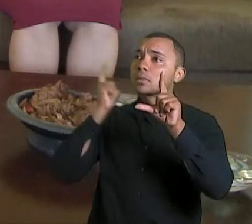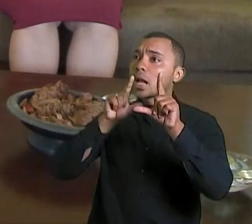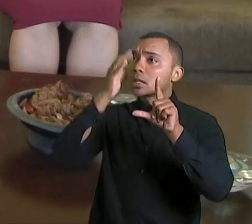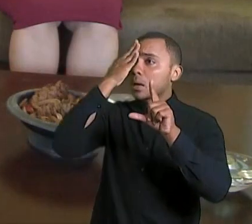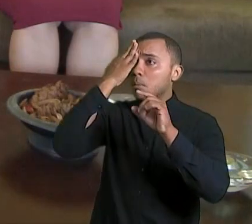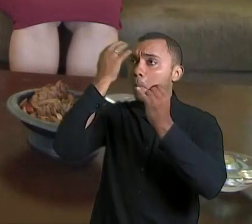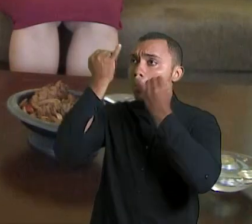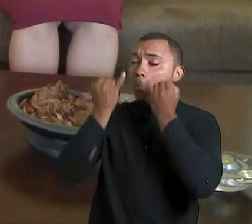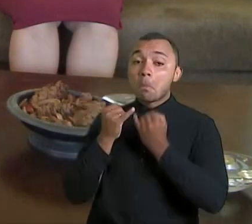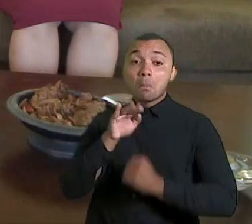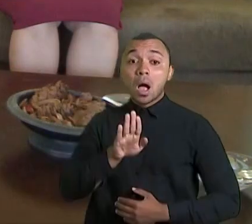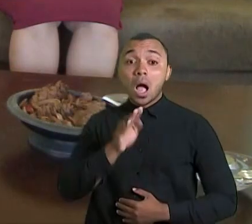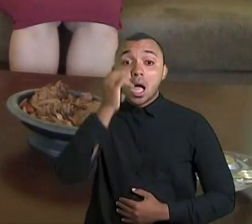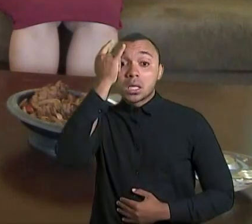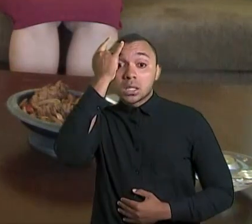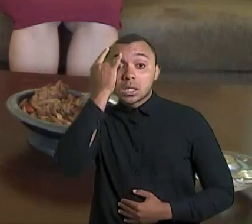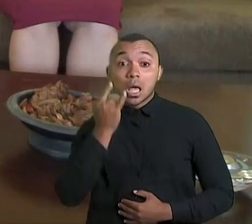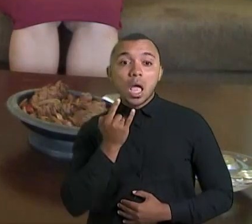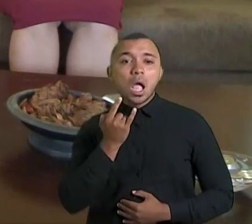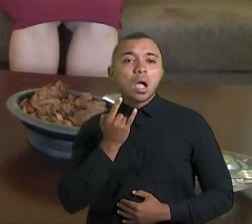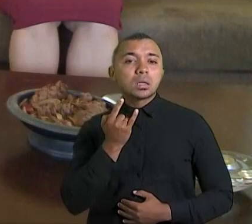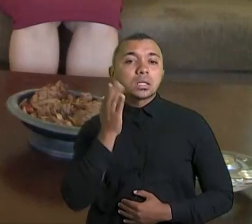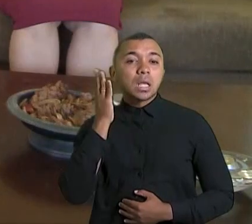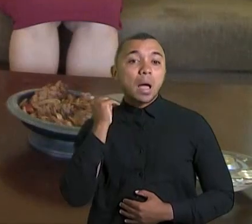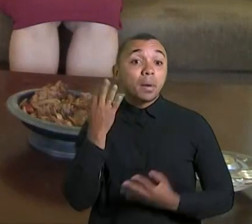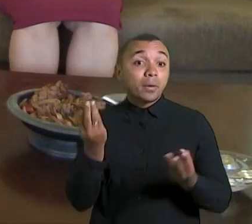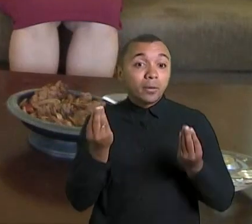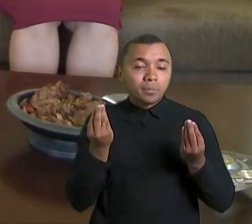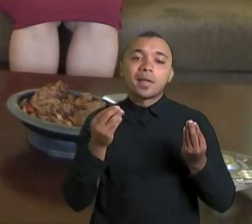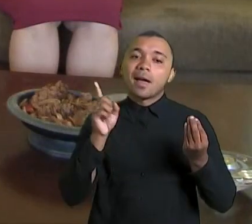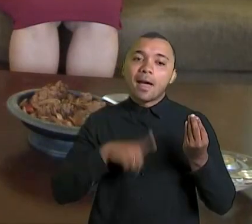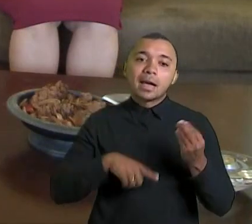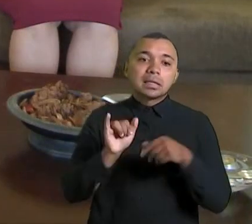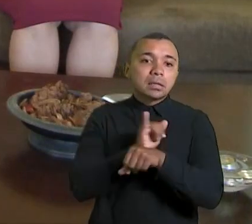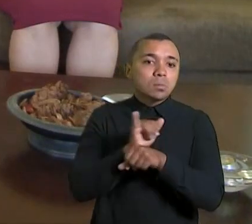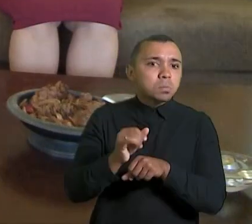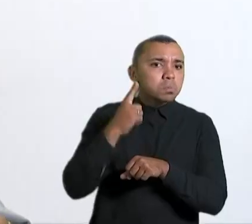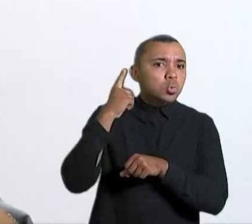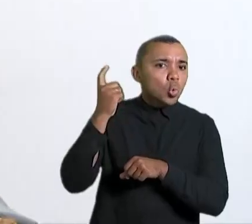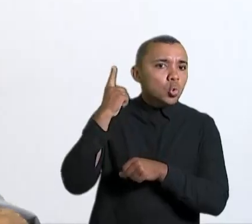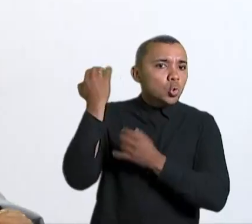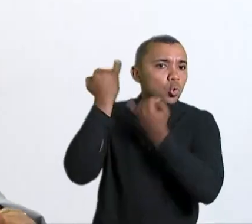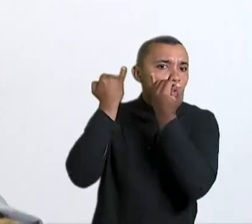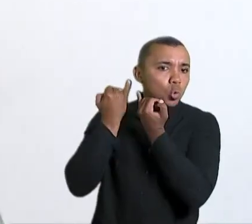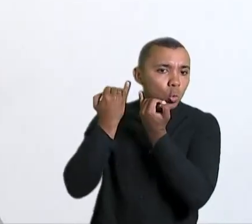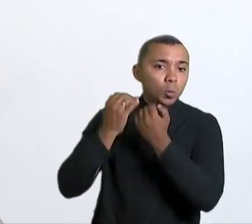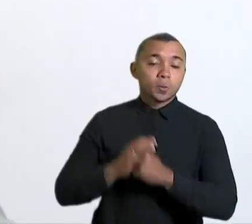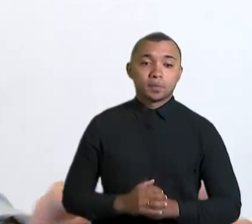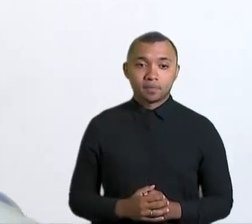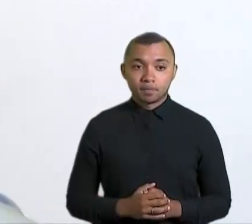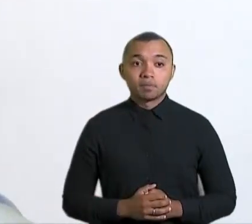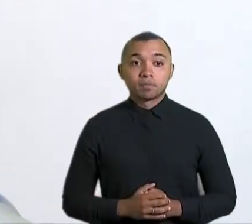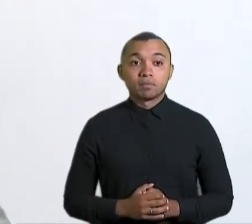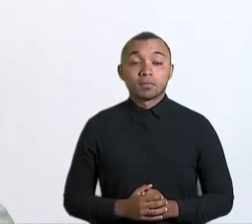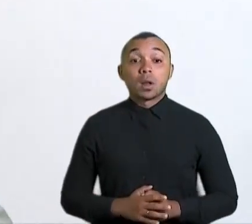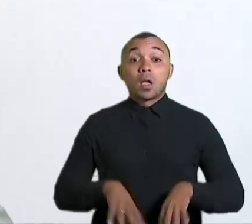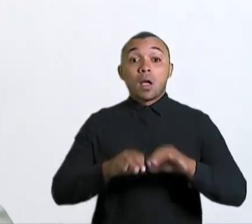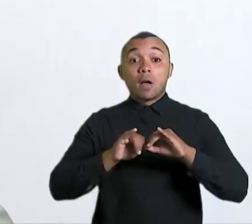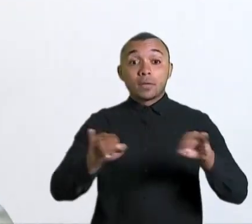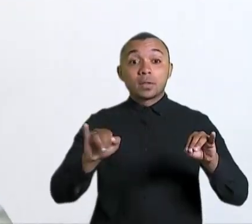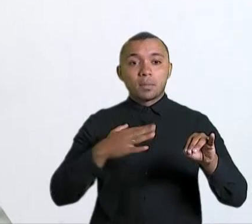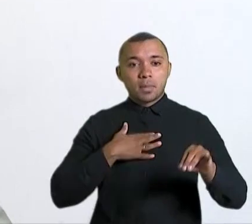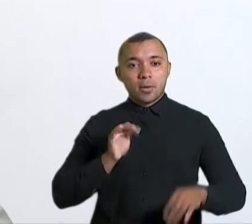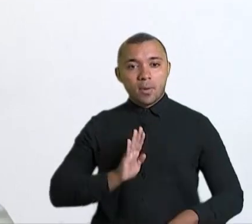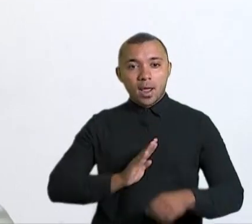A qualificação dos profissionais, eu tenho até uma informação boa para dar para vocês e para os telespectadores, que atualmente eu estou fazendo